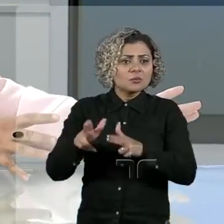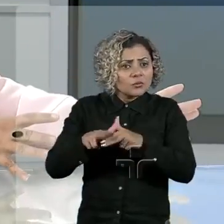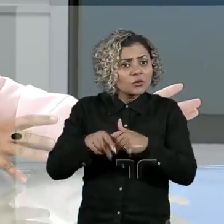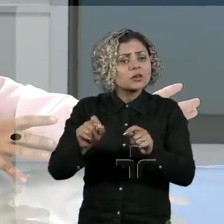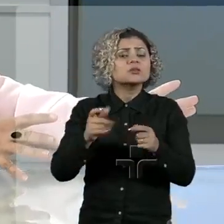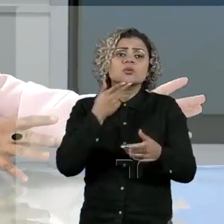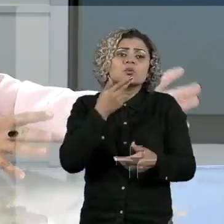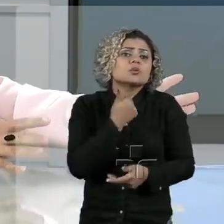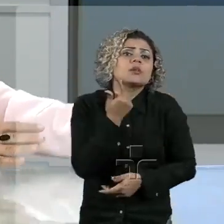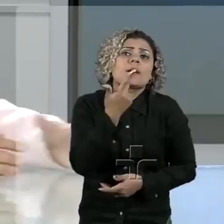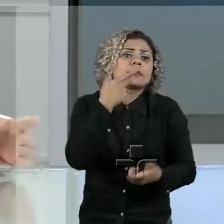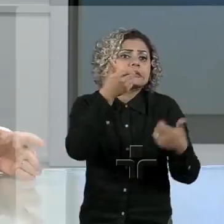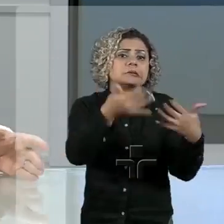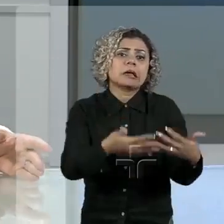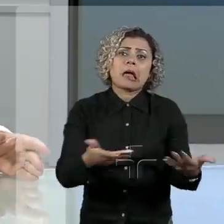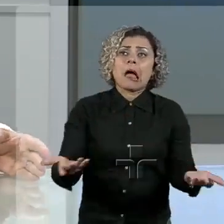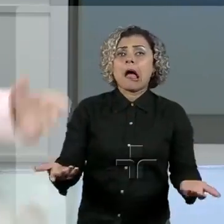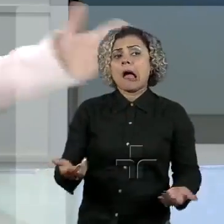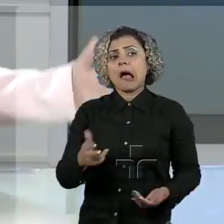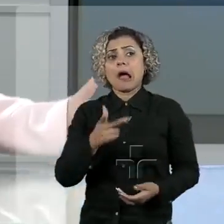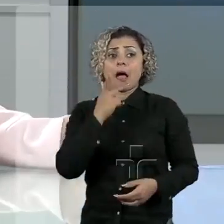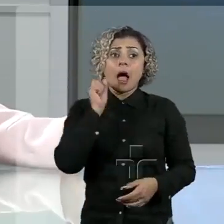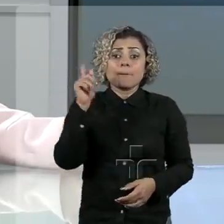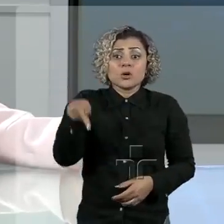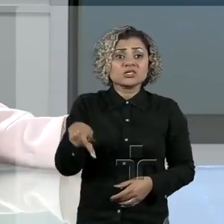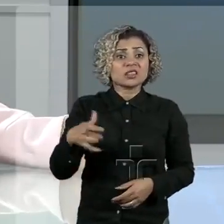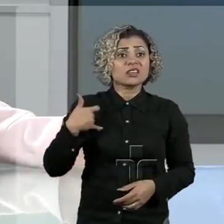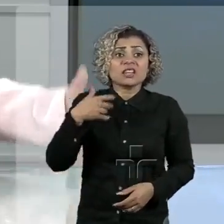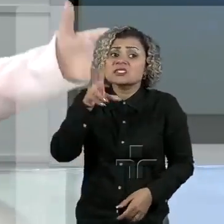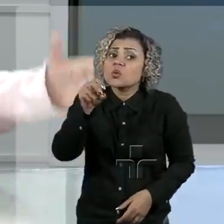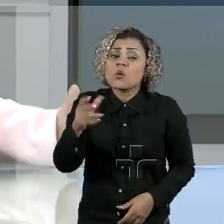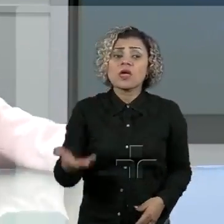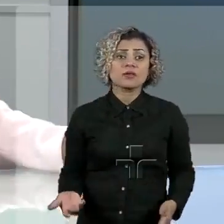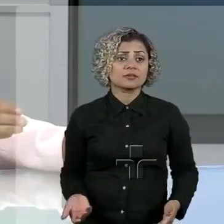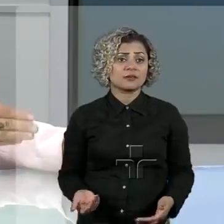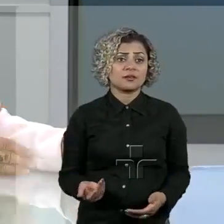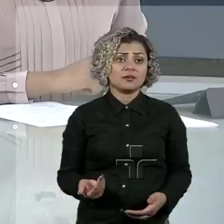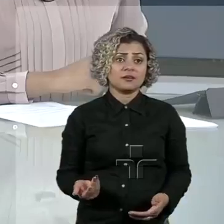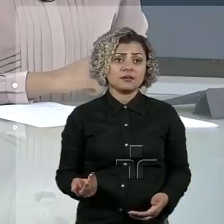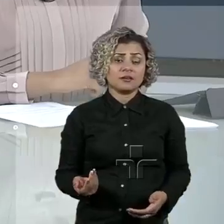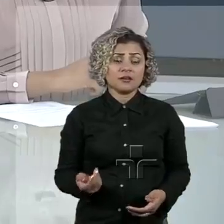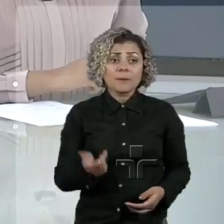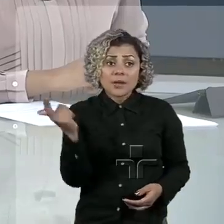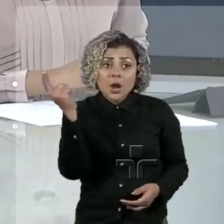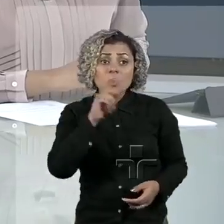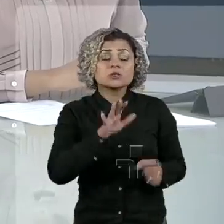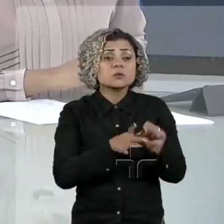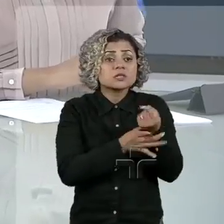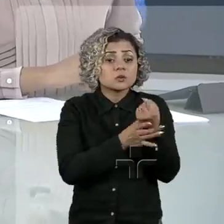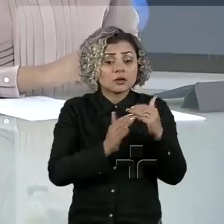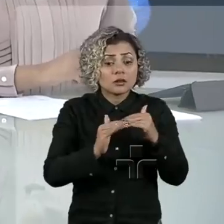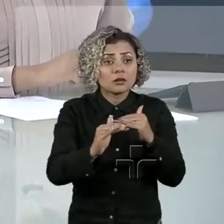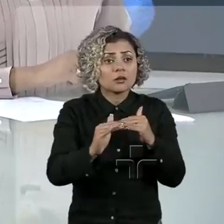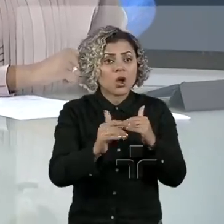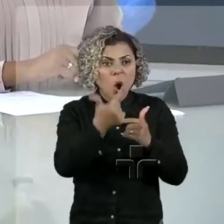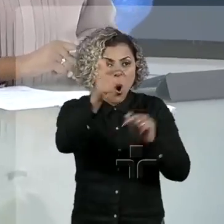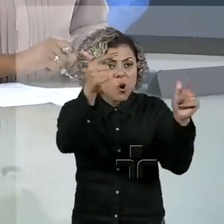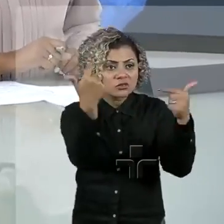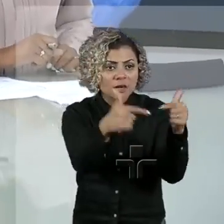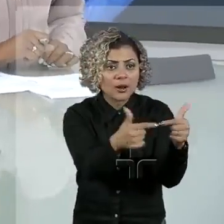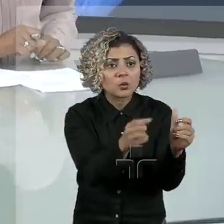que na melhor idade, porque aposentam seus 50, para ter uma segurança que nenhum trabalhador